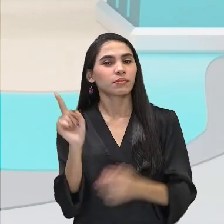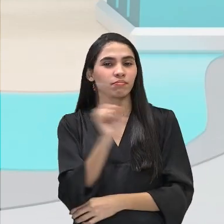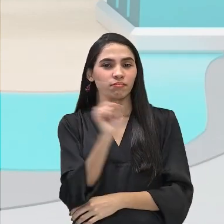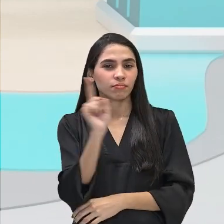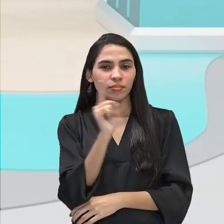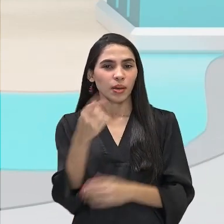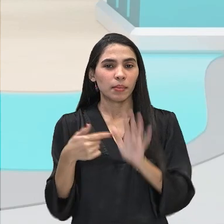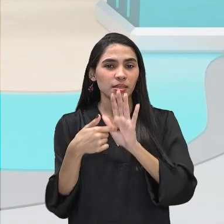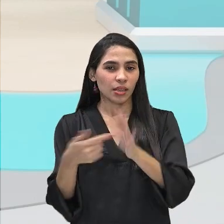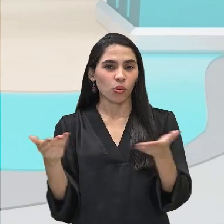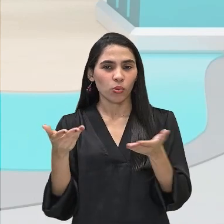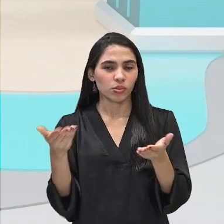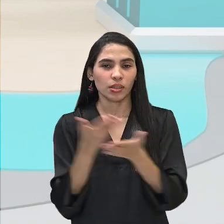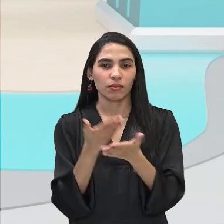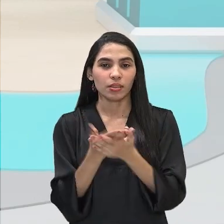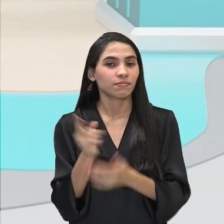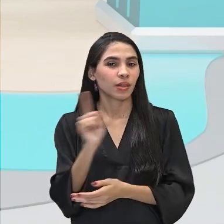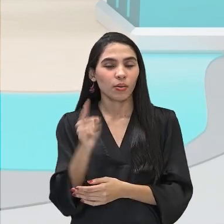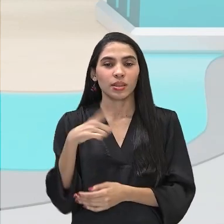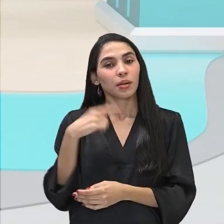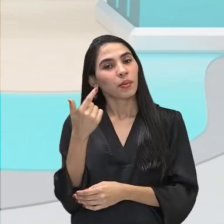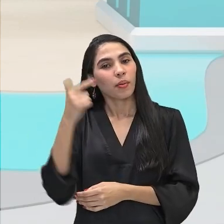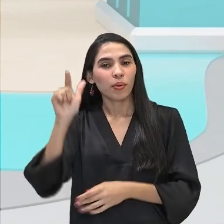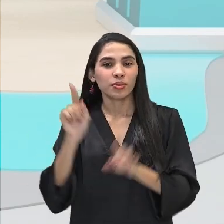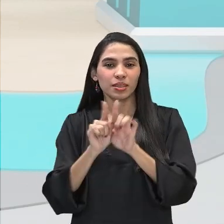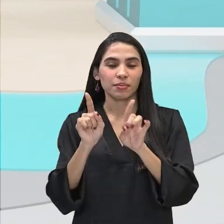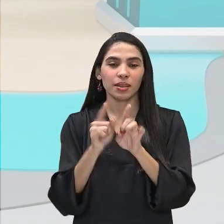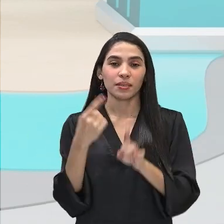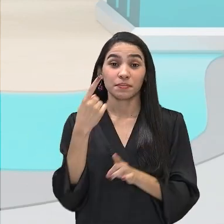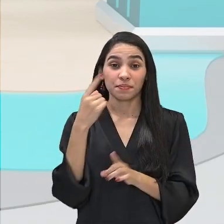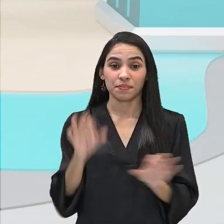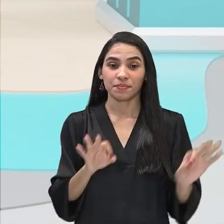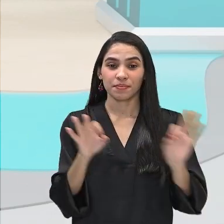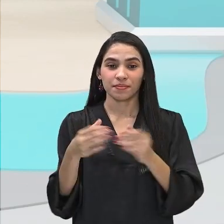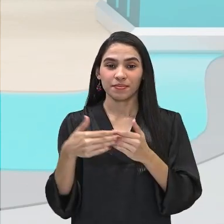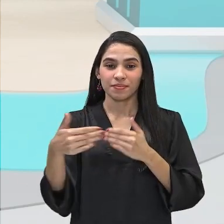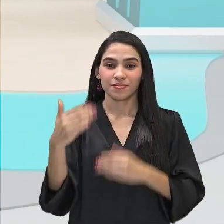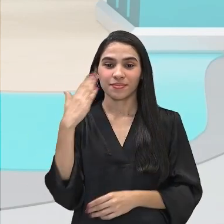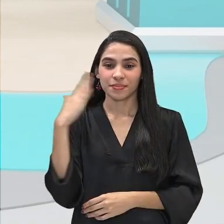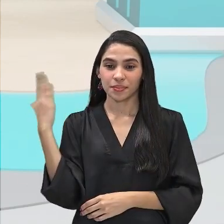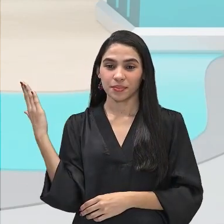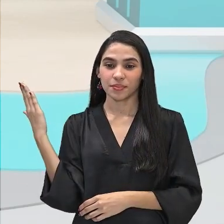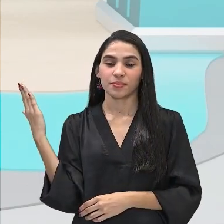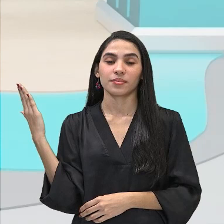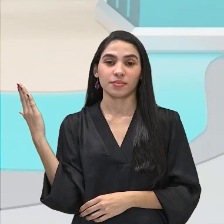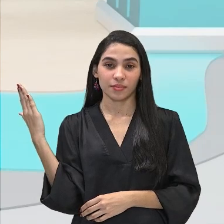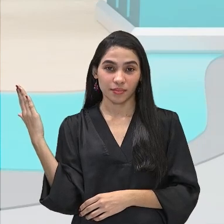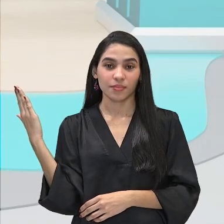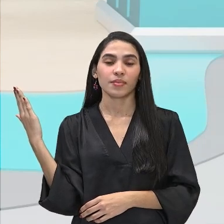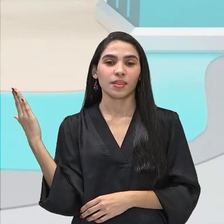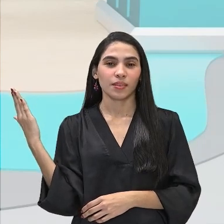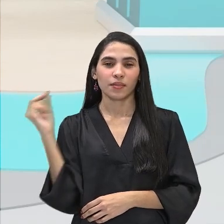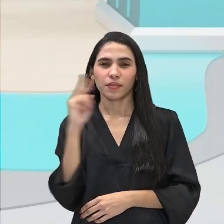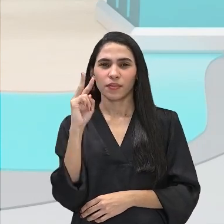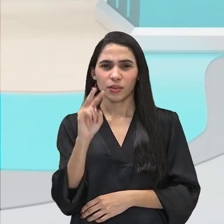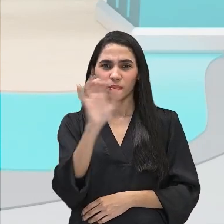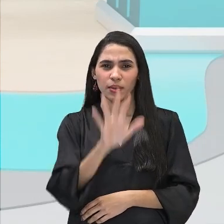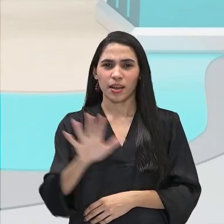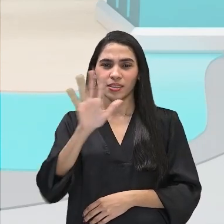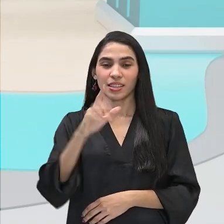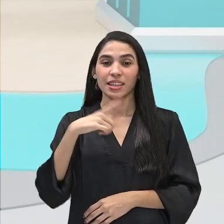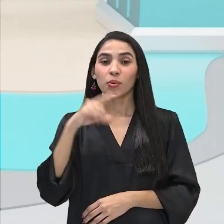aula. Temos um outro que vai aparecer aqui conosco, vamos observá-lo. Vamos lá então, olhem aí, muito bem.